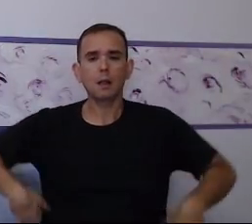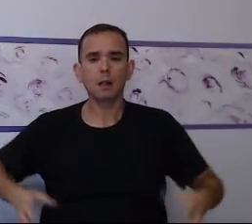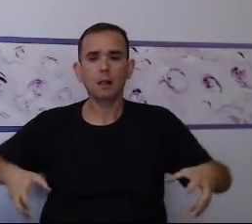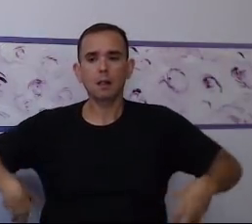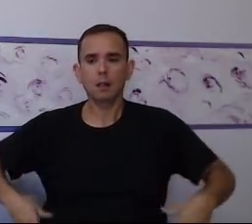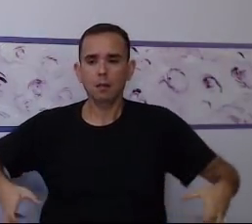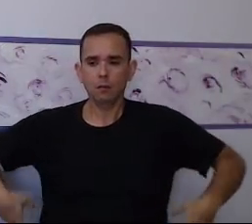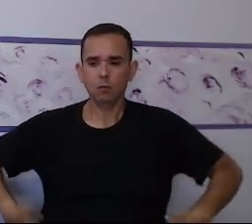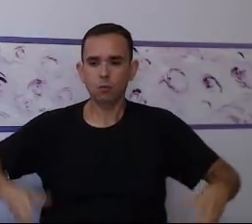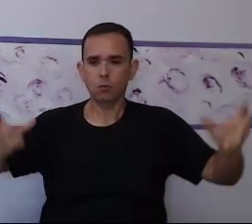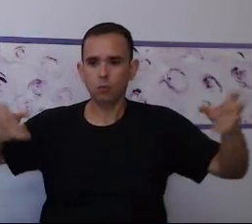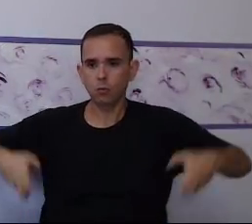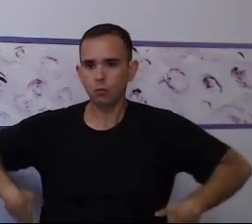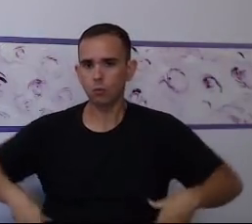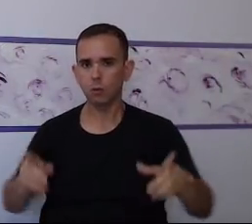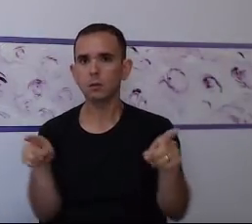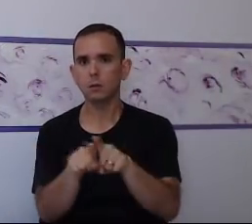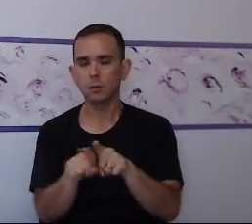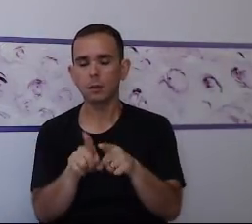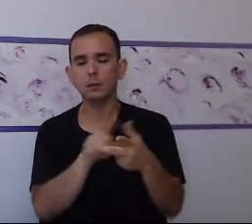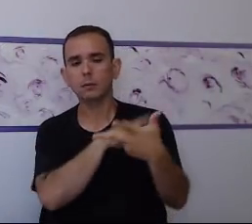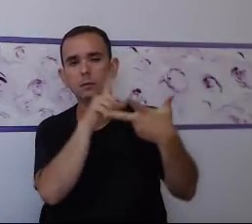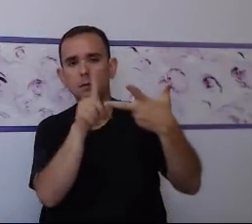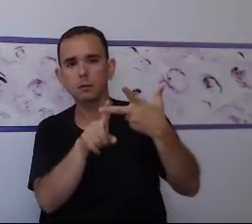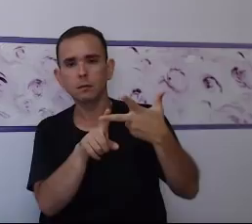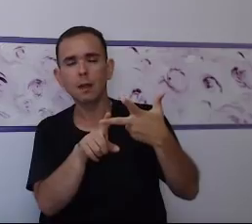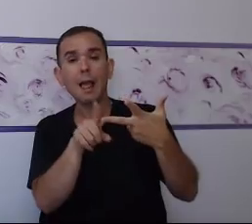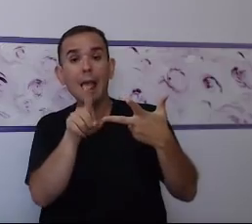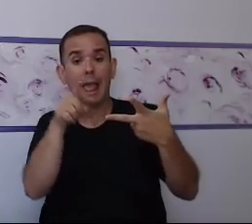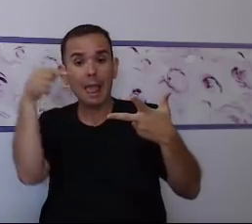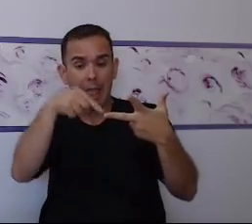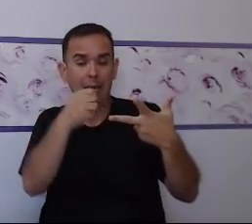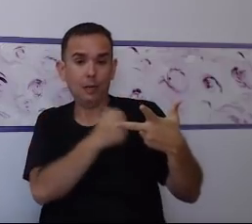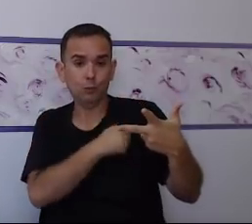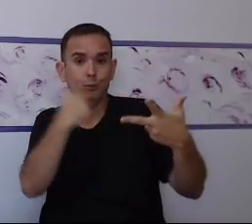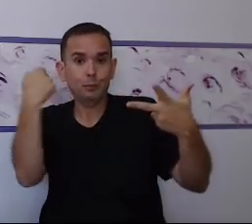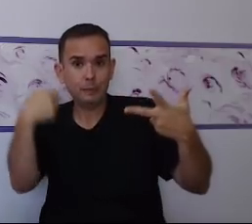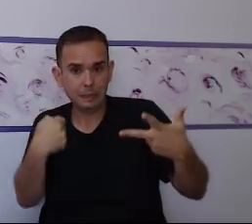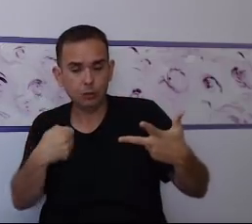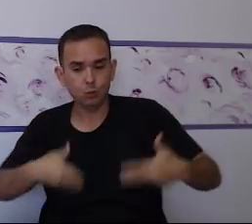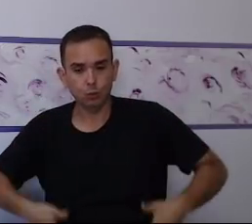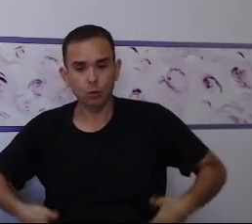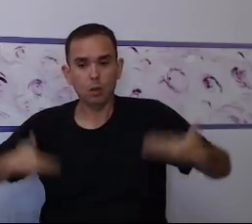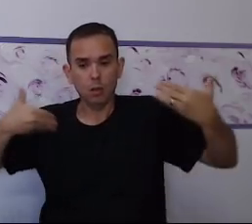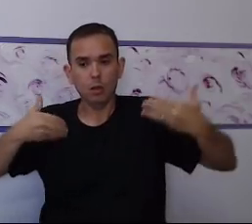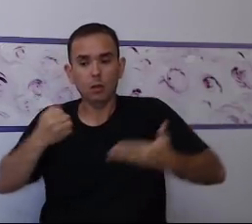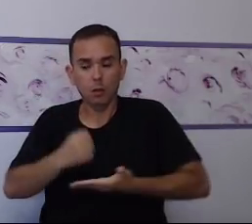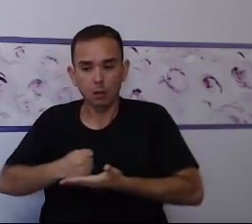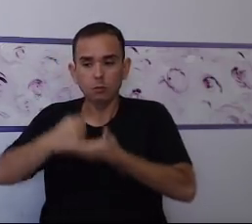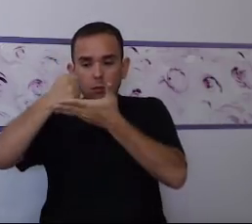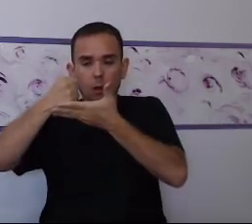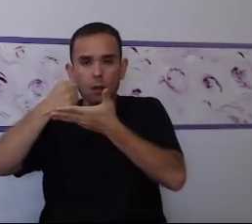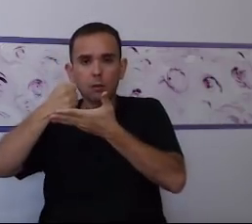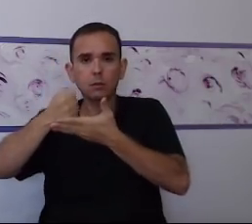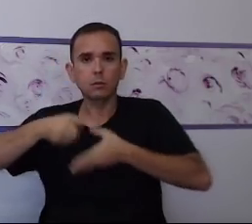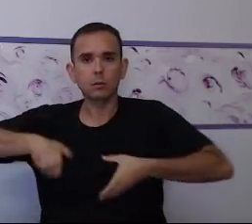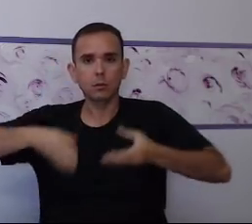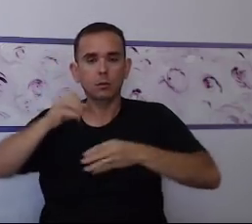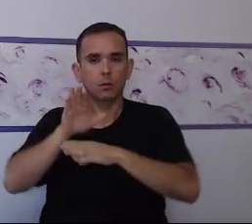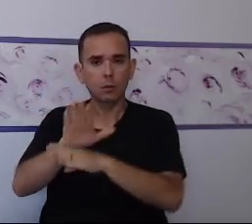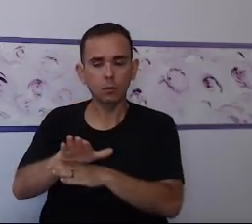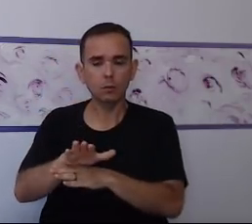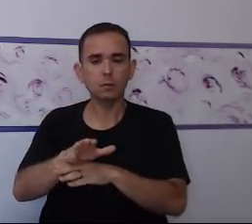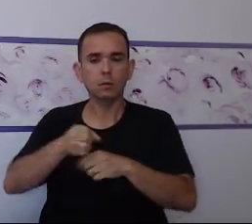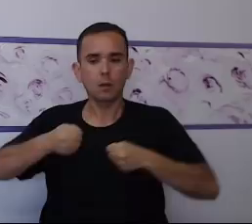longas distâncias. Então, no nível 3, o aluno necessita ter esse membro superior para dar o suporte da locomoção. Tanto